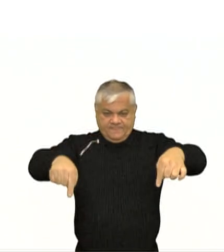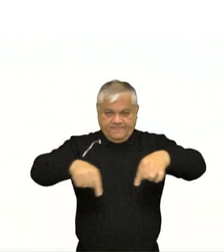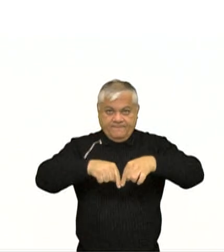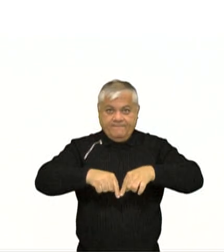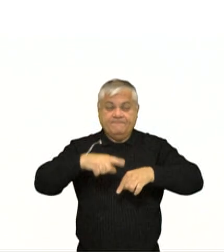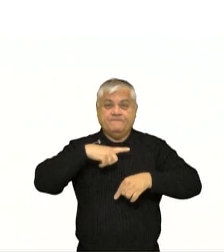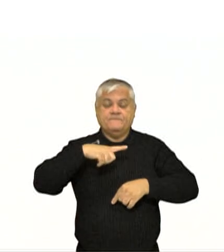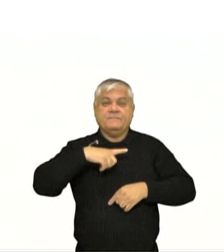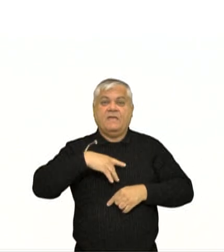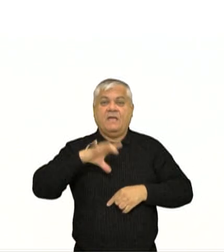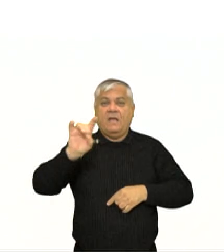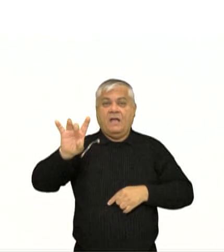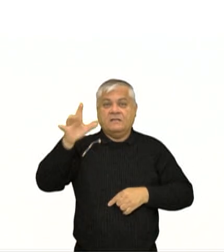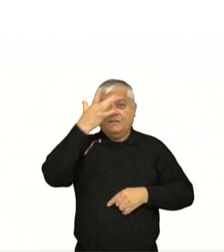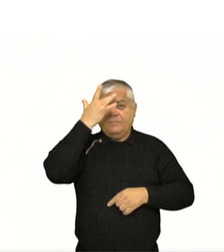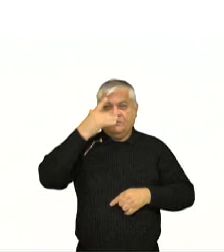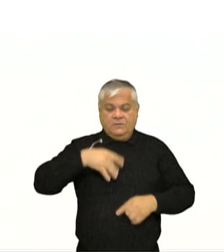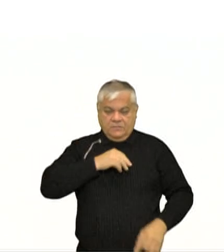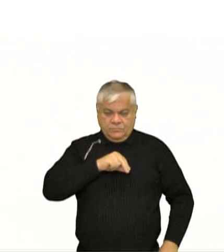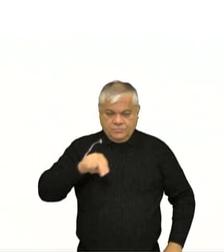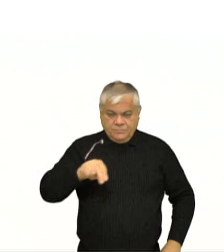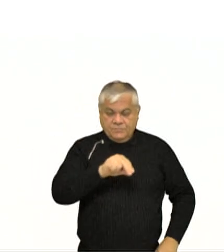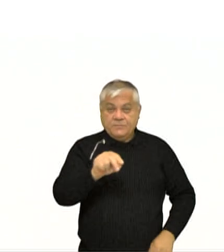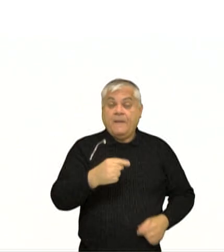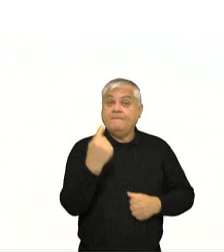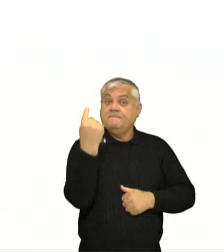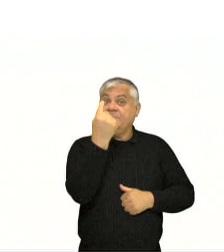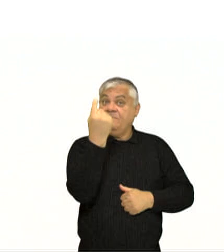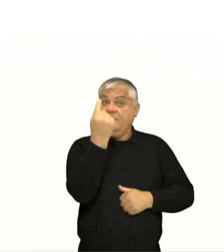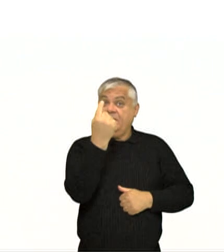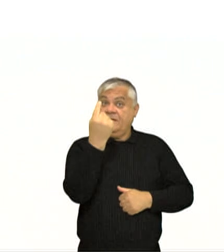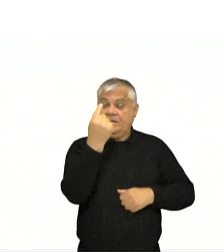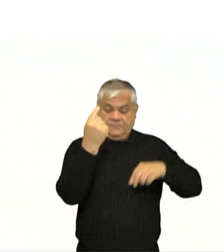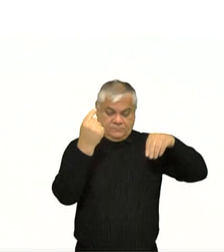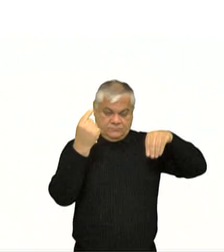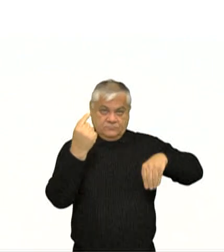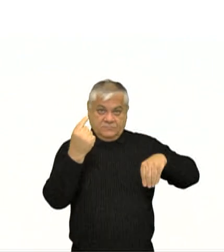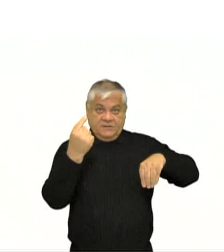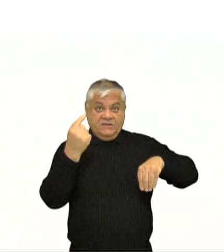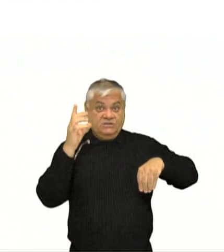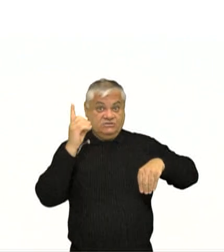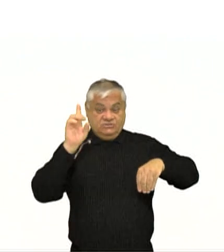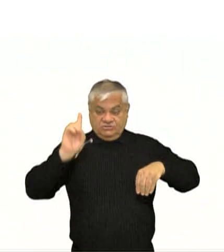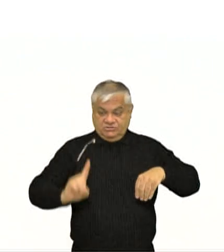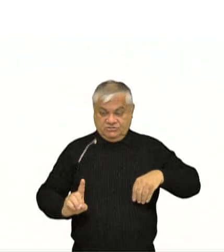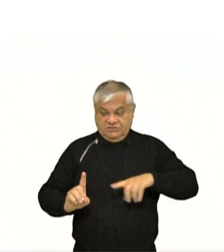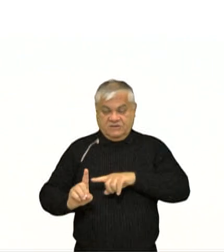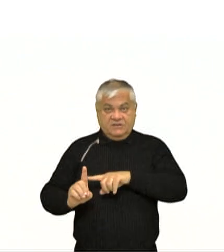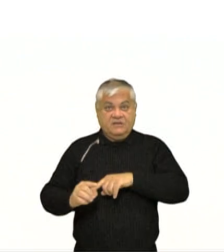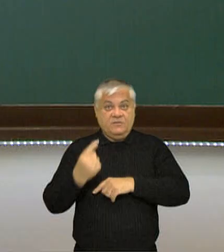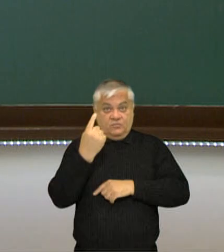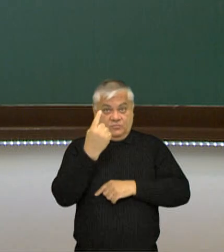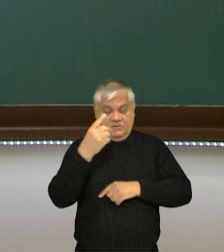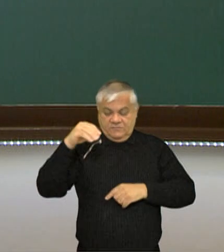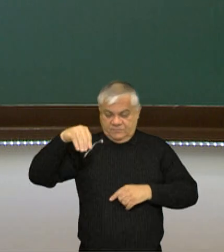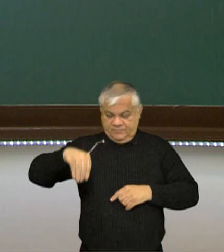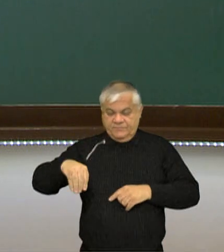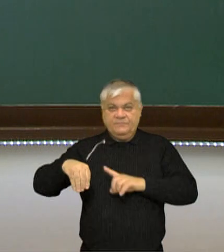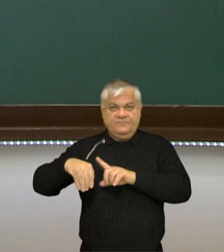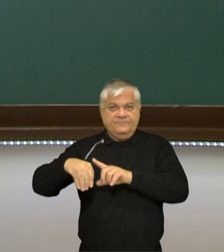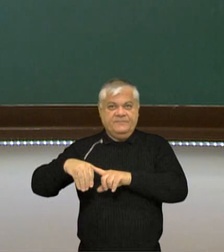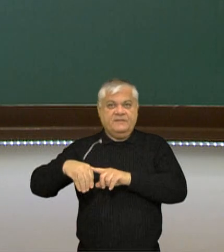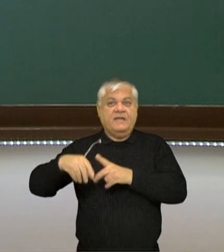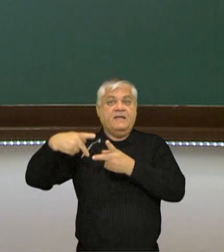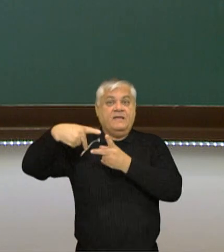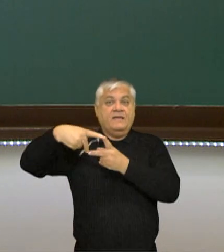modo que cada jogador fique com a primeira casa da mão direita, é uma casa